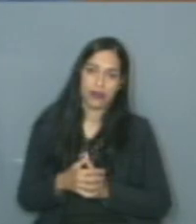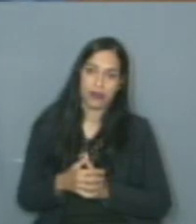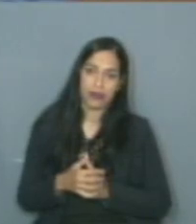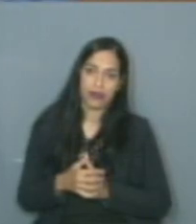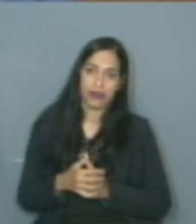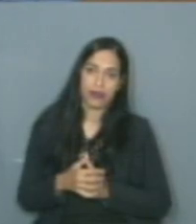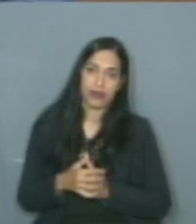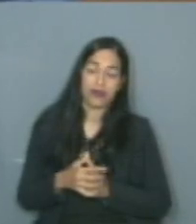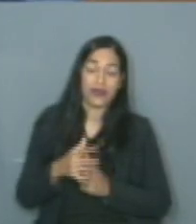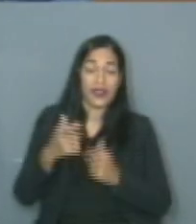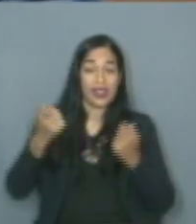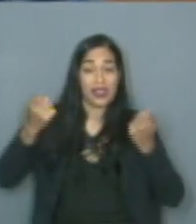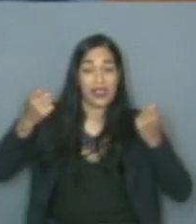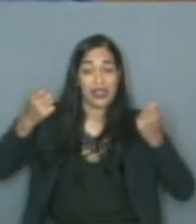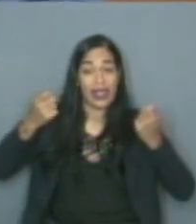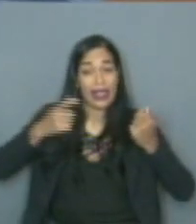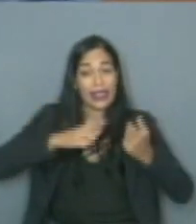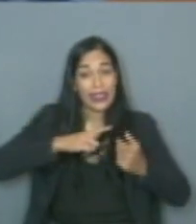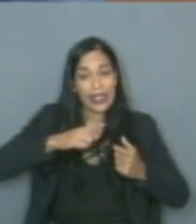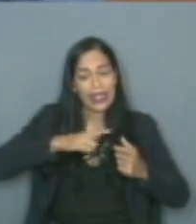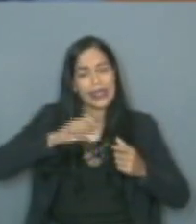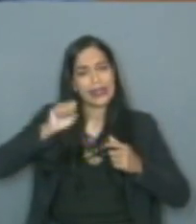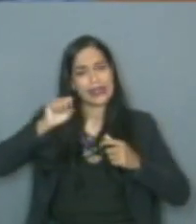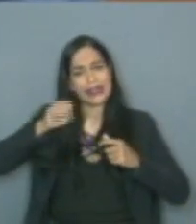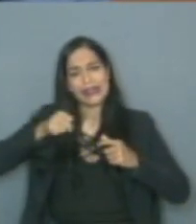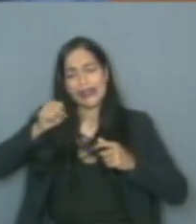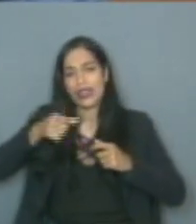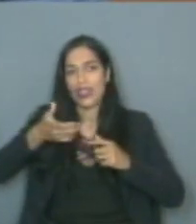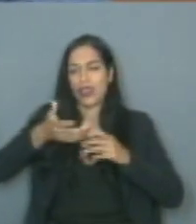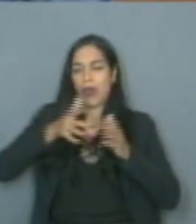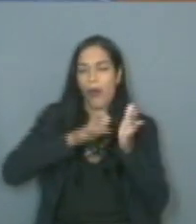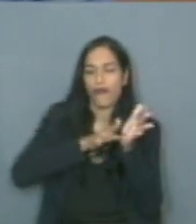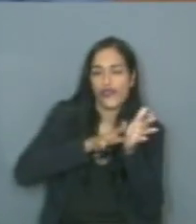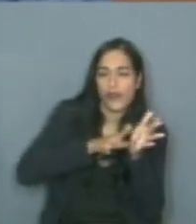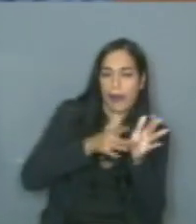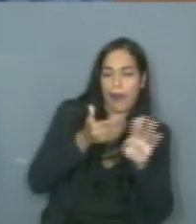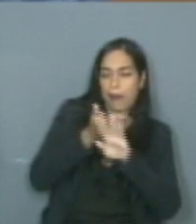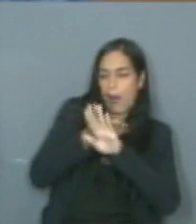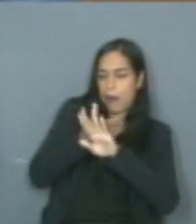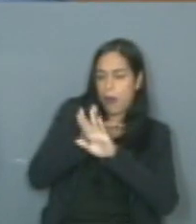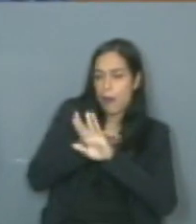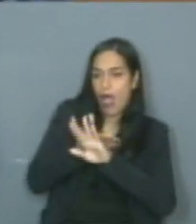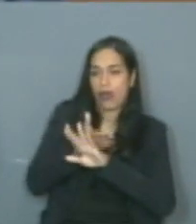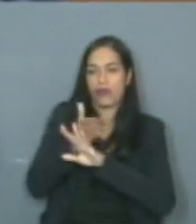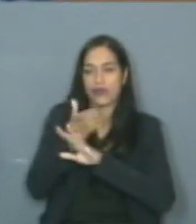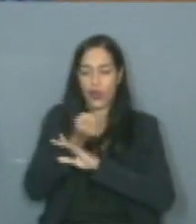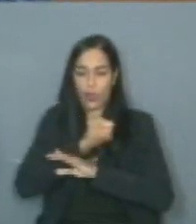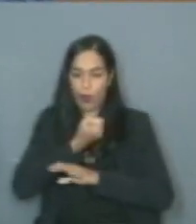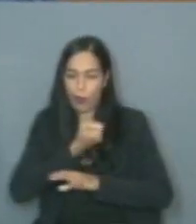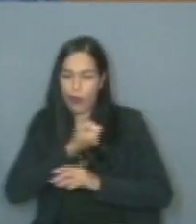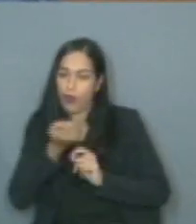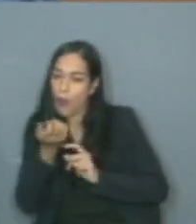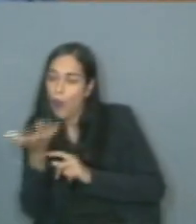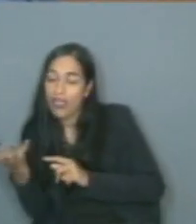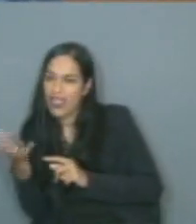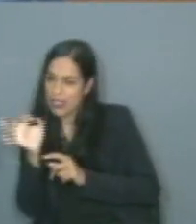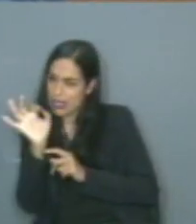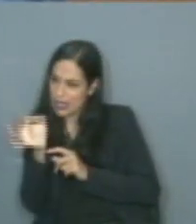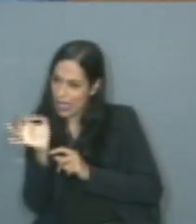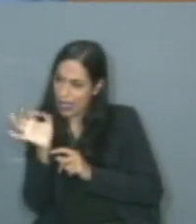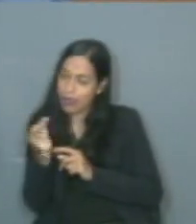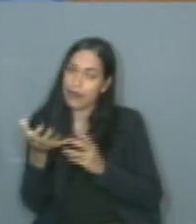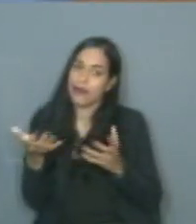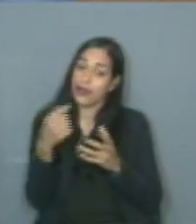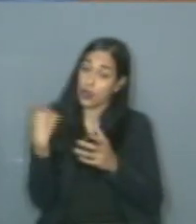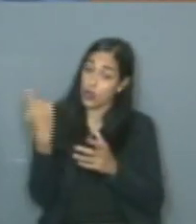cortina de fumaça querendo maquiar números para falar que só tinham 1.800 pessoas. E a gente trabalha diretamente com essas pessoas